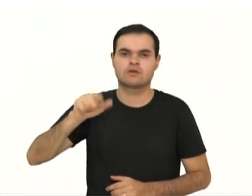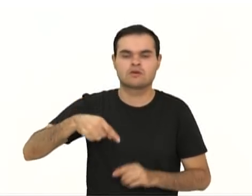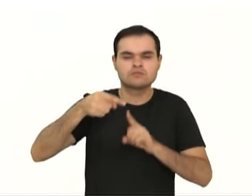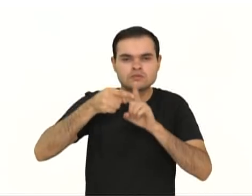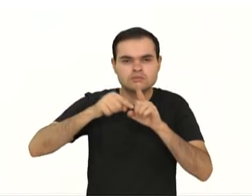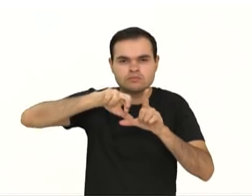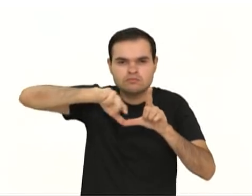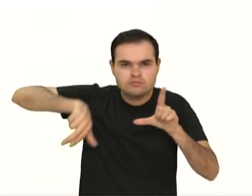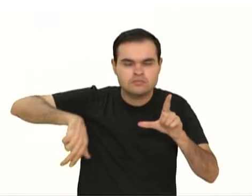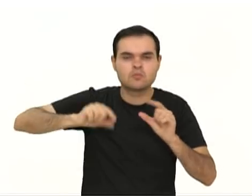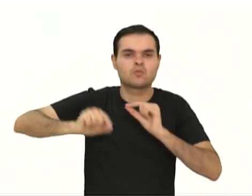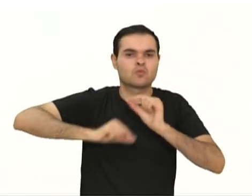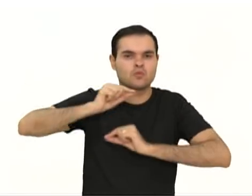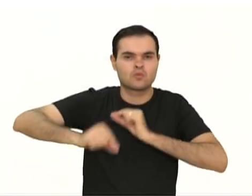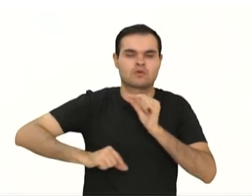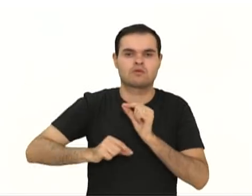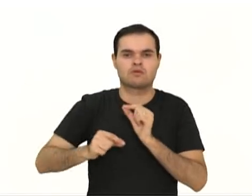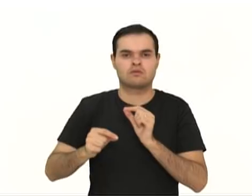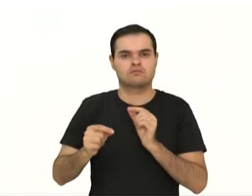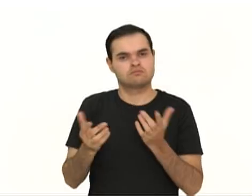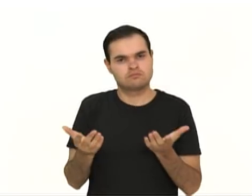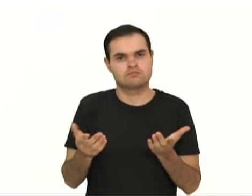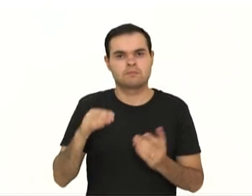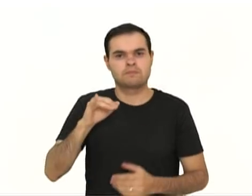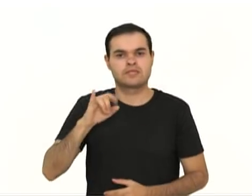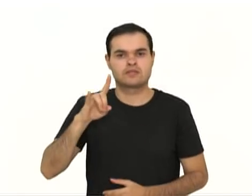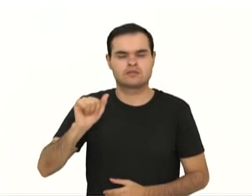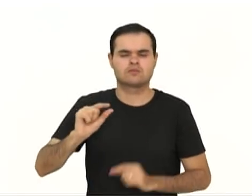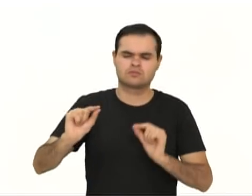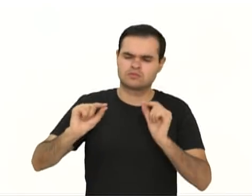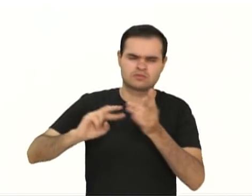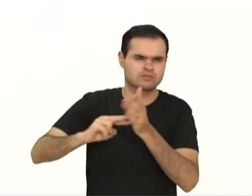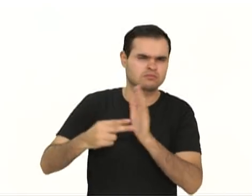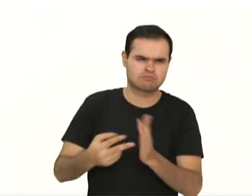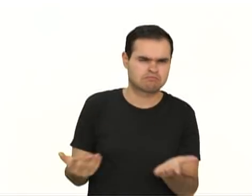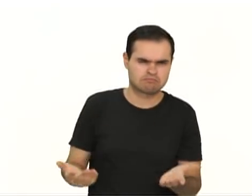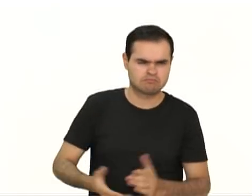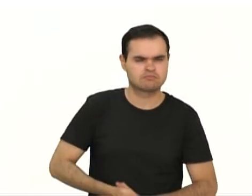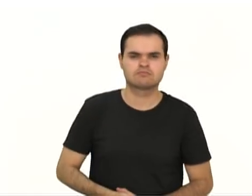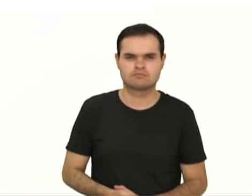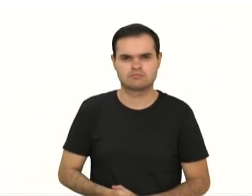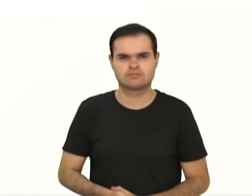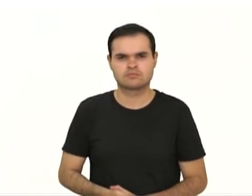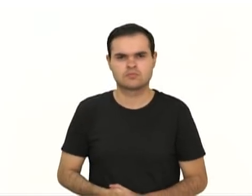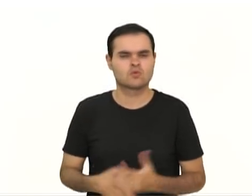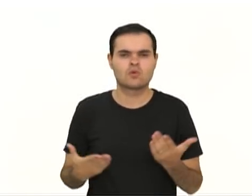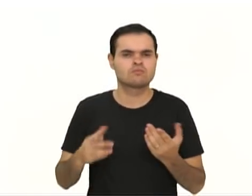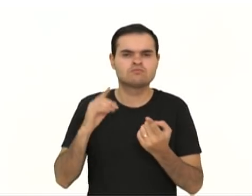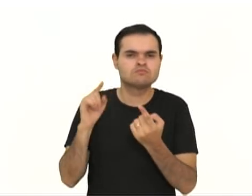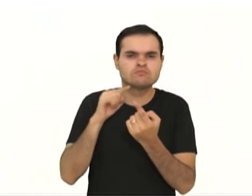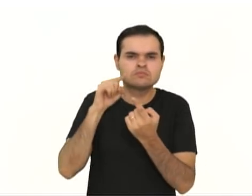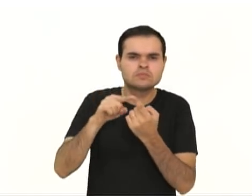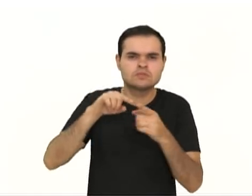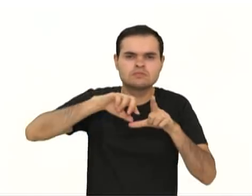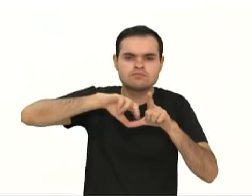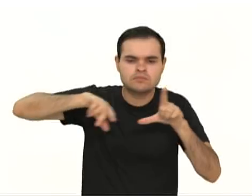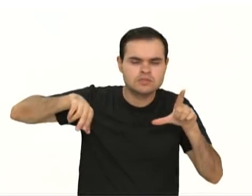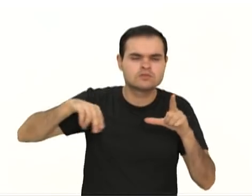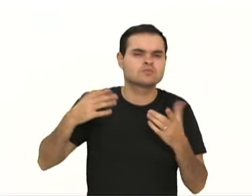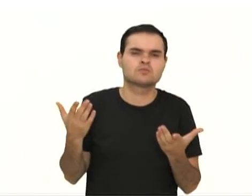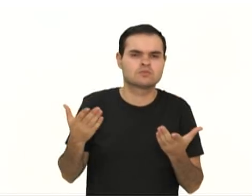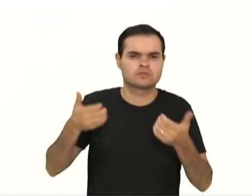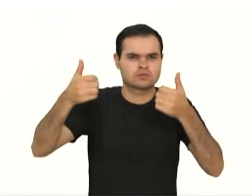está dizendo que as mídias sociais são uma mídia. Mas o que significa isso? Qual é a finalidade de uma mídia